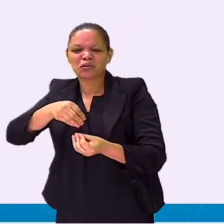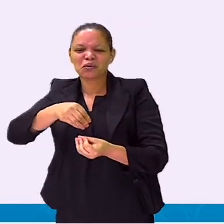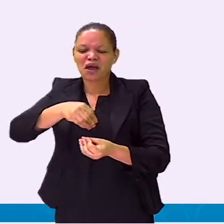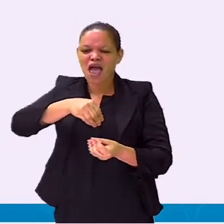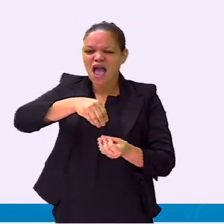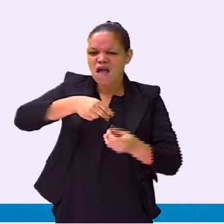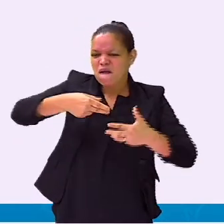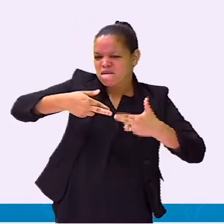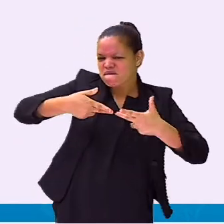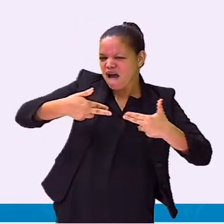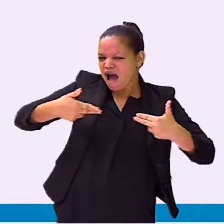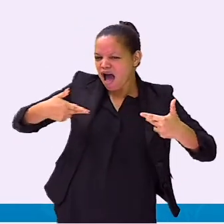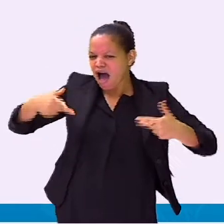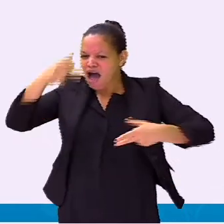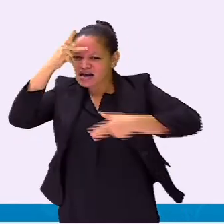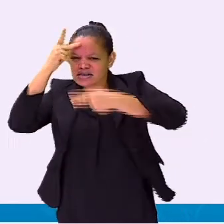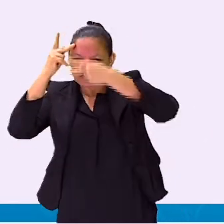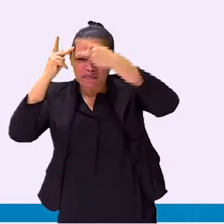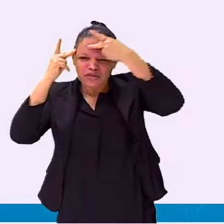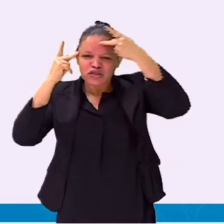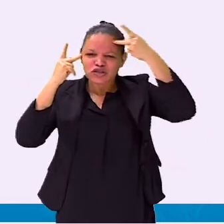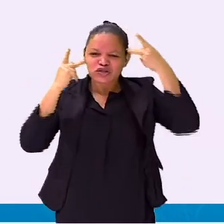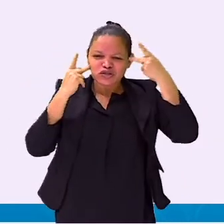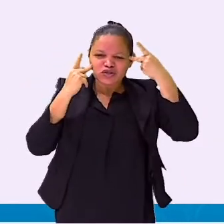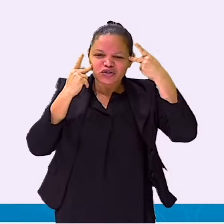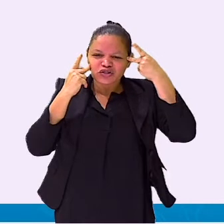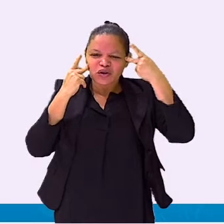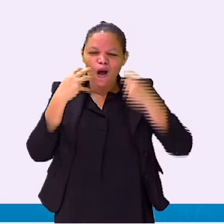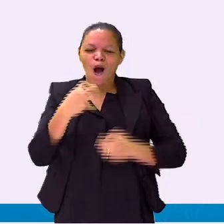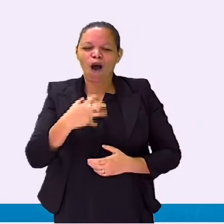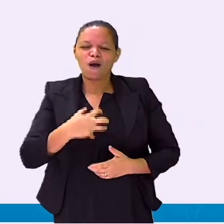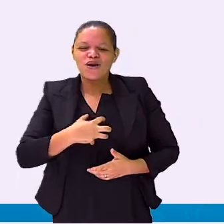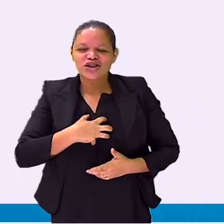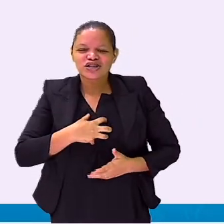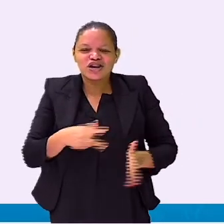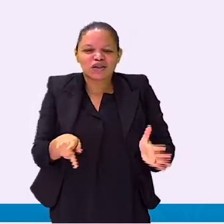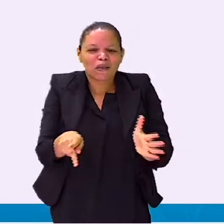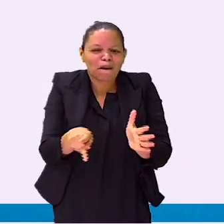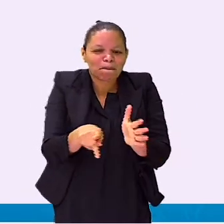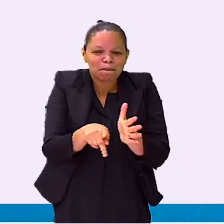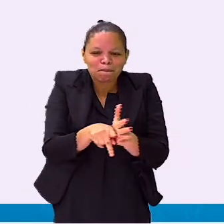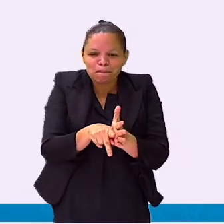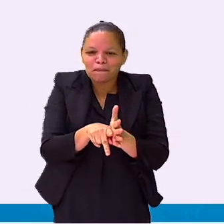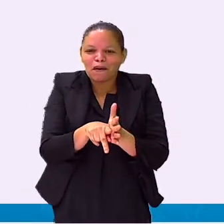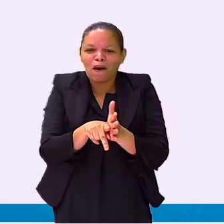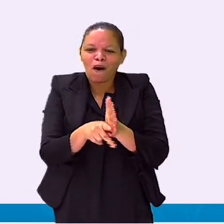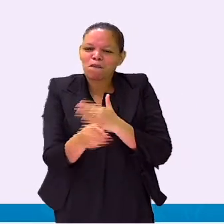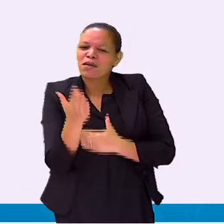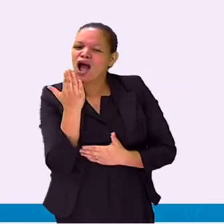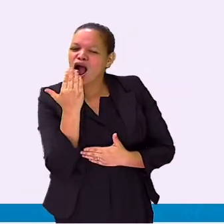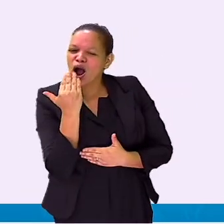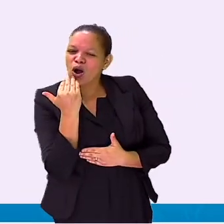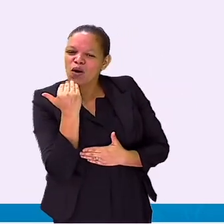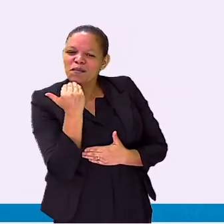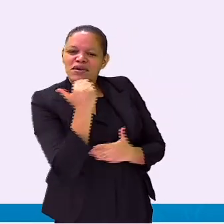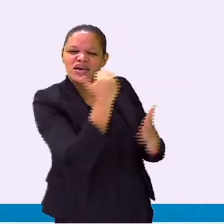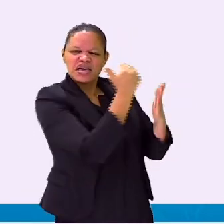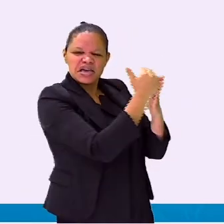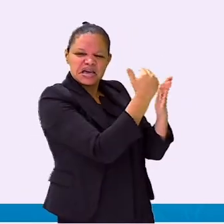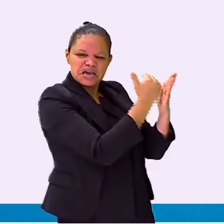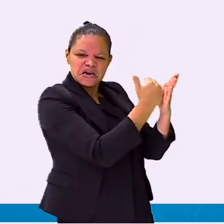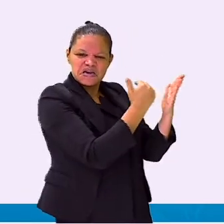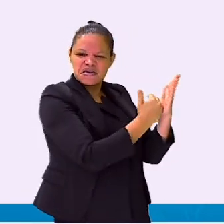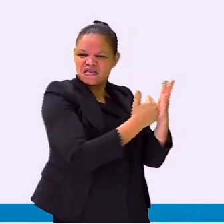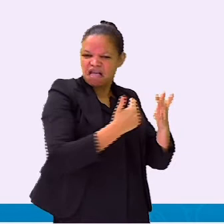foram construindo seus hábitos e seu jeito acolhedor. No tacho em que se produzem os costumes mineiros, os